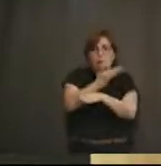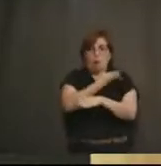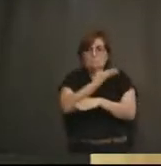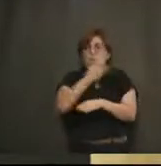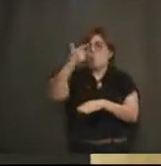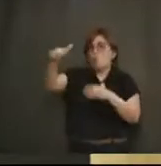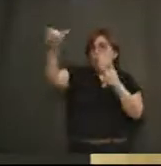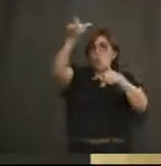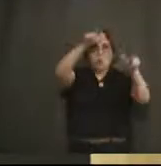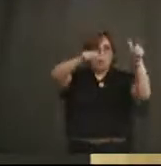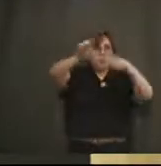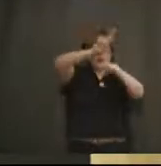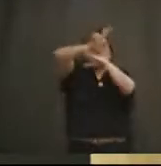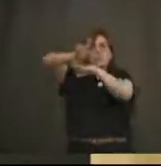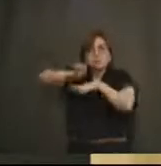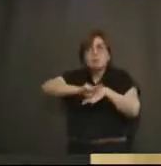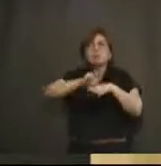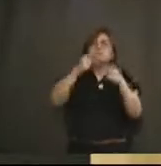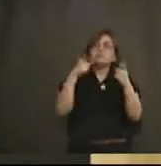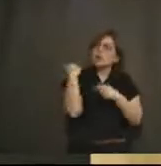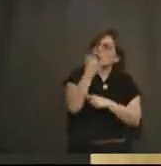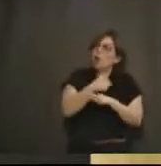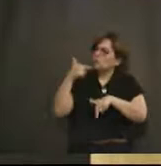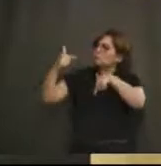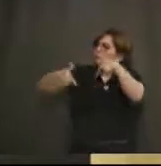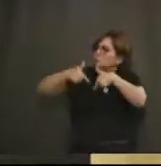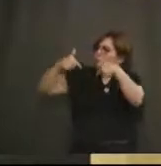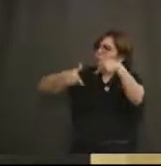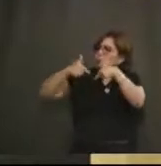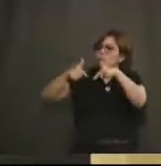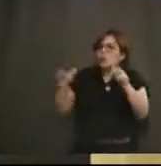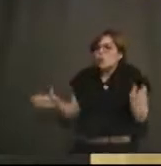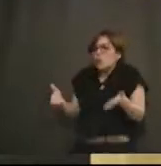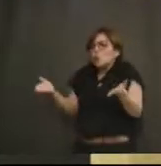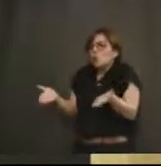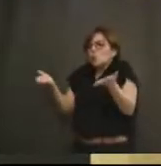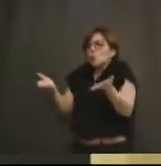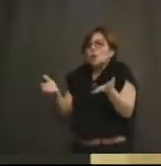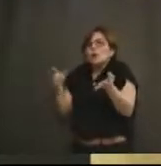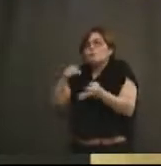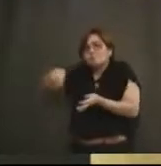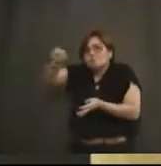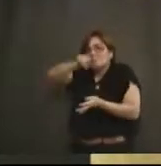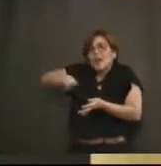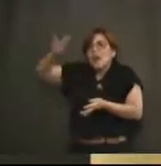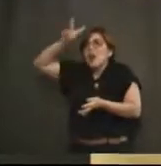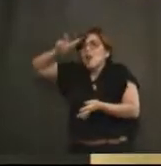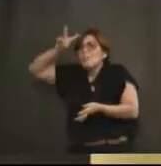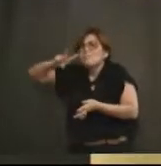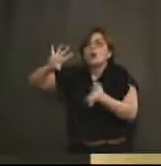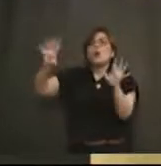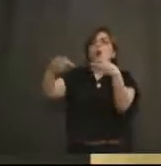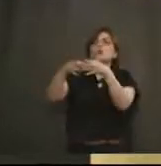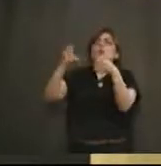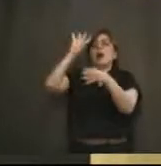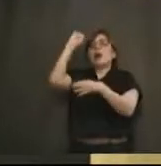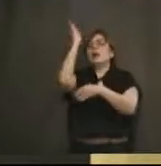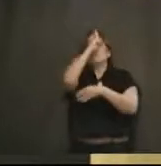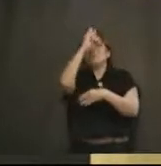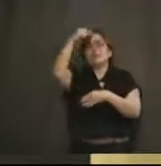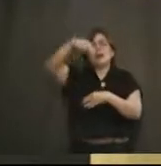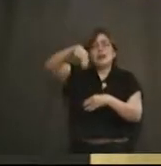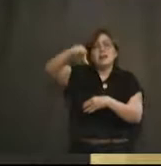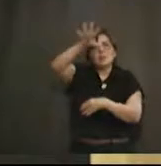permanentemente para sensibilizar a comunidade científica nacional, a comunidade acadêmica nacional, para a necessidade